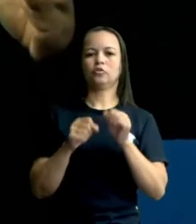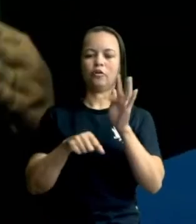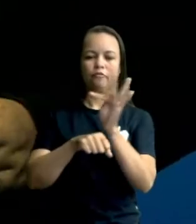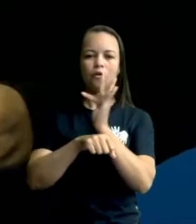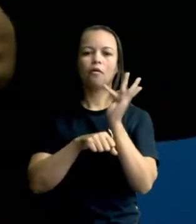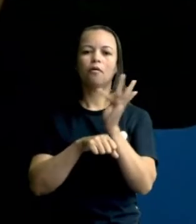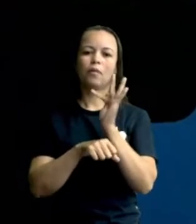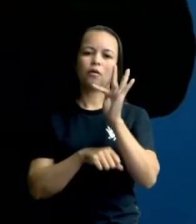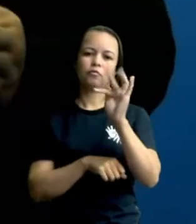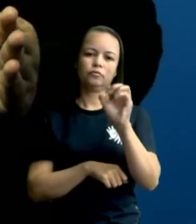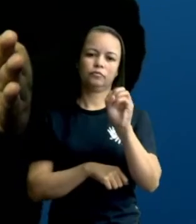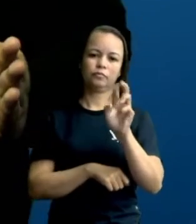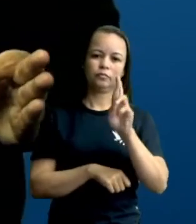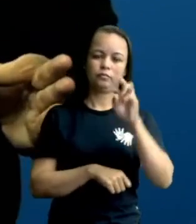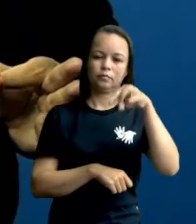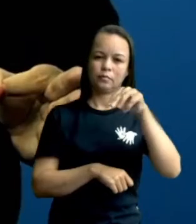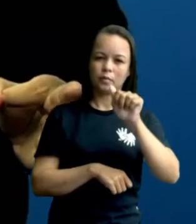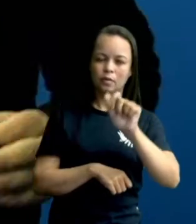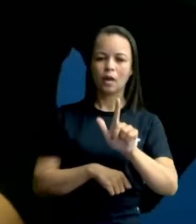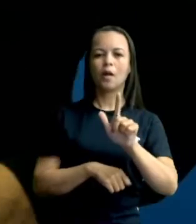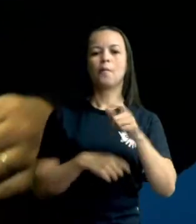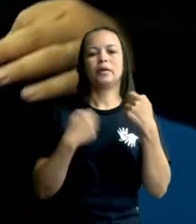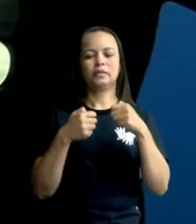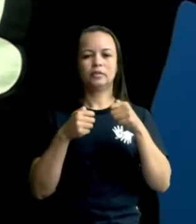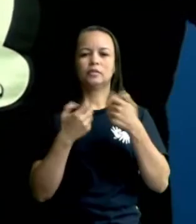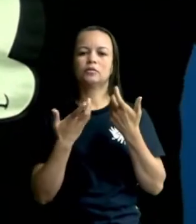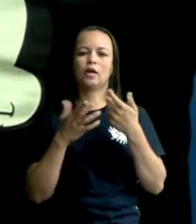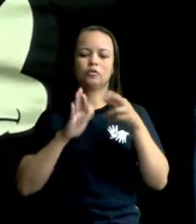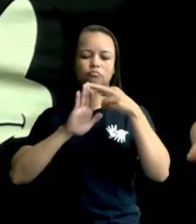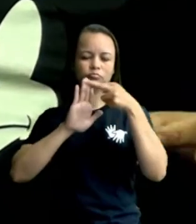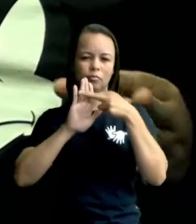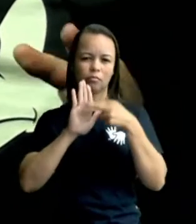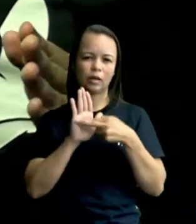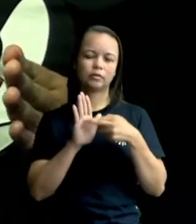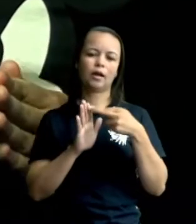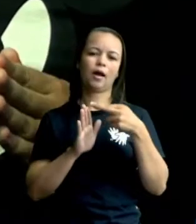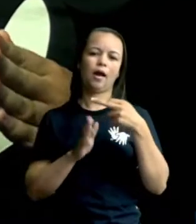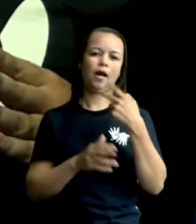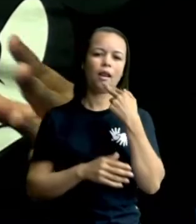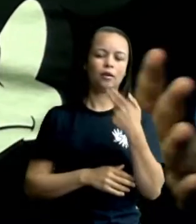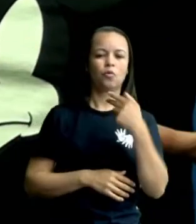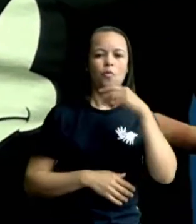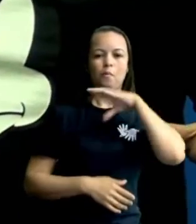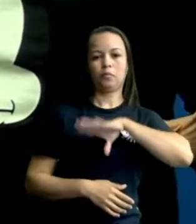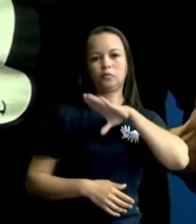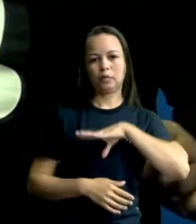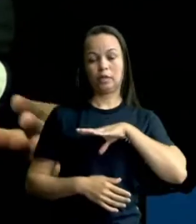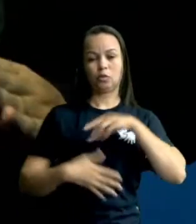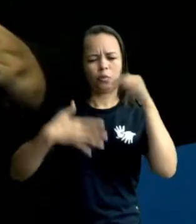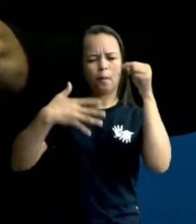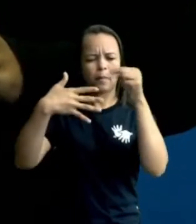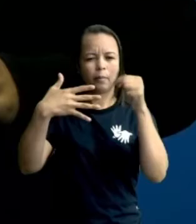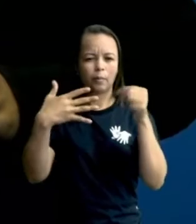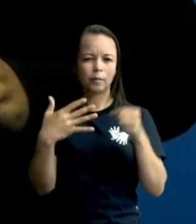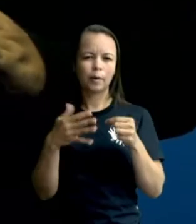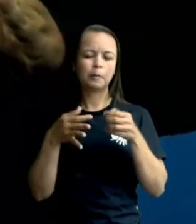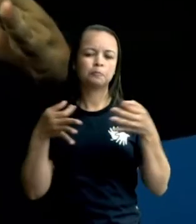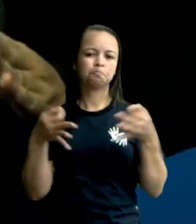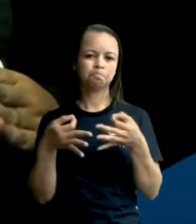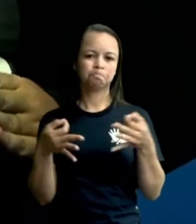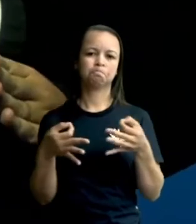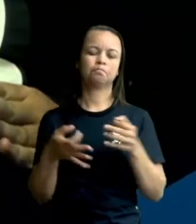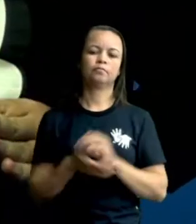formal. Temos que utilizar as regras da nossa língua portuguesa, temos de utilizar tudo bem certinho, tá bom, gente? Ou